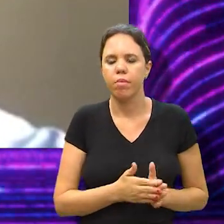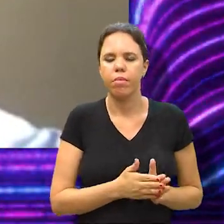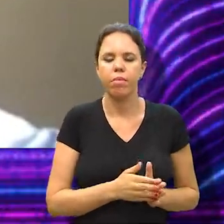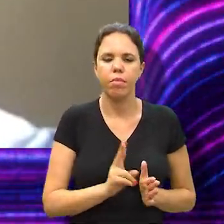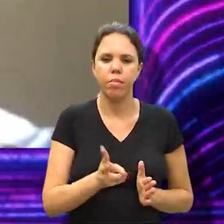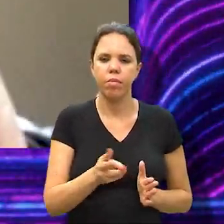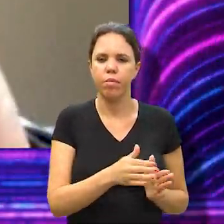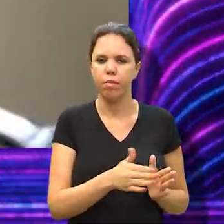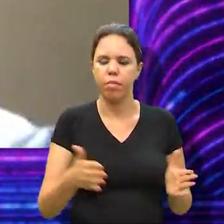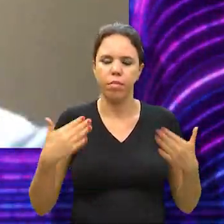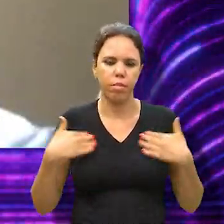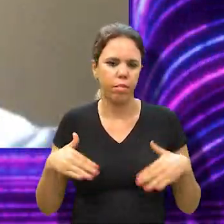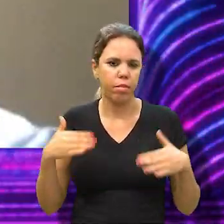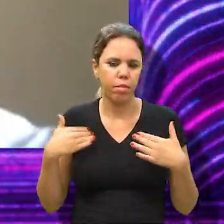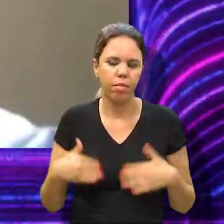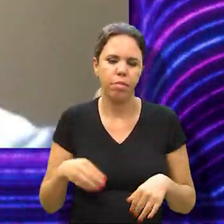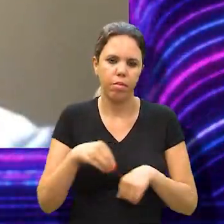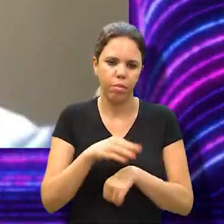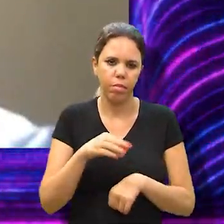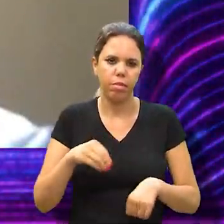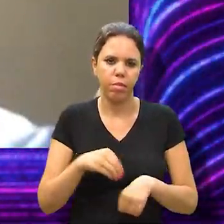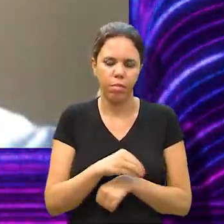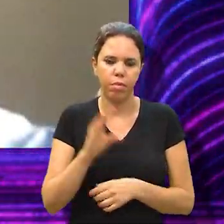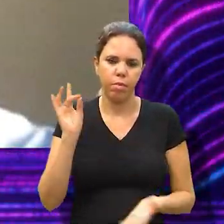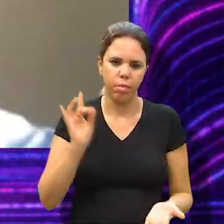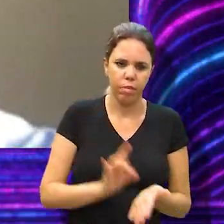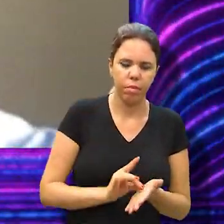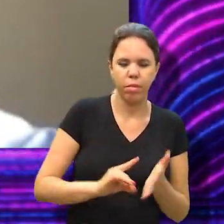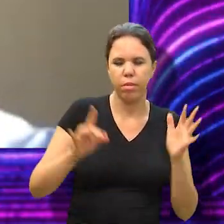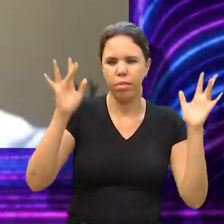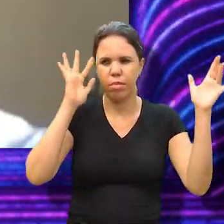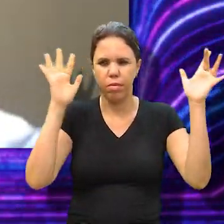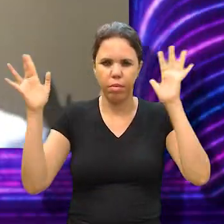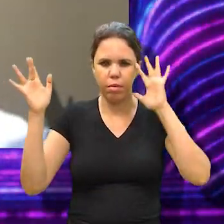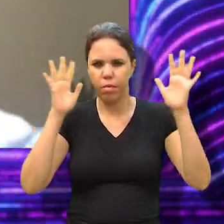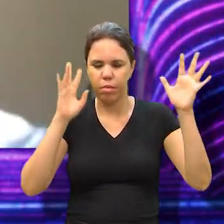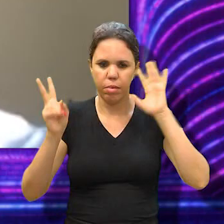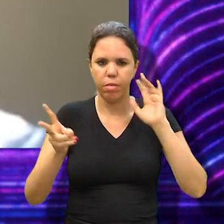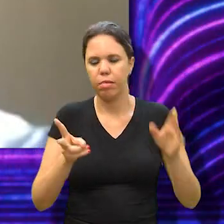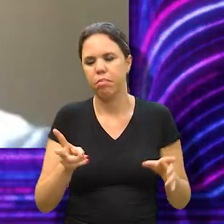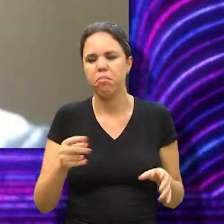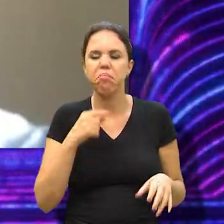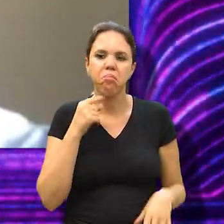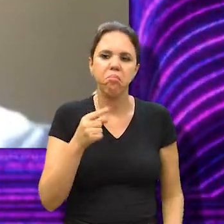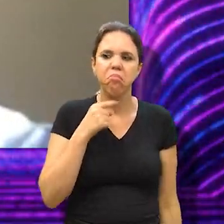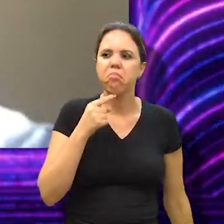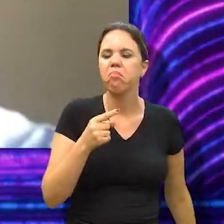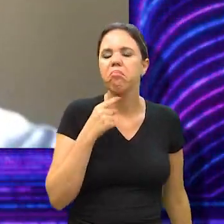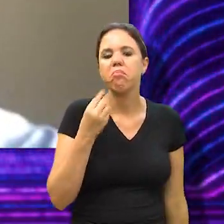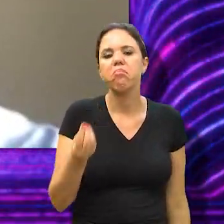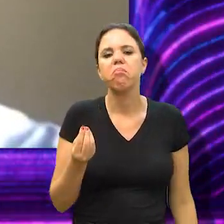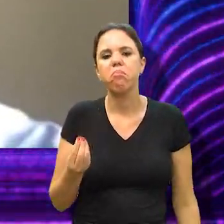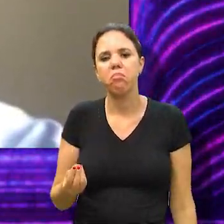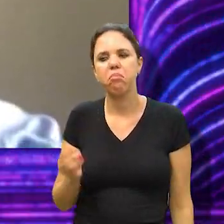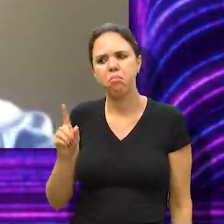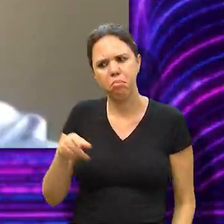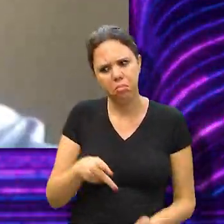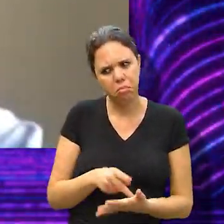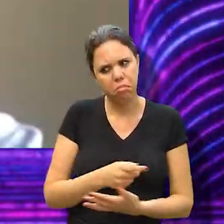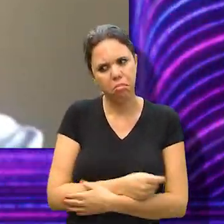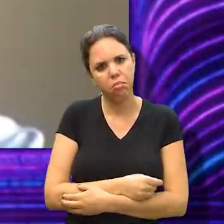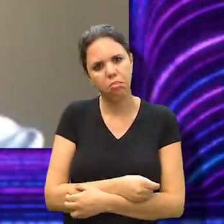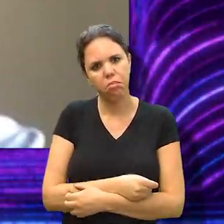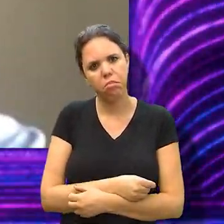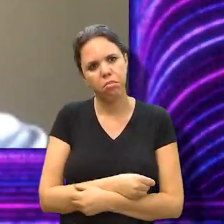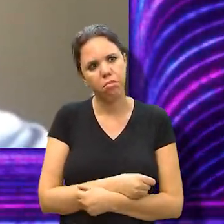linha tênue que ele traz entre o real e o imaginário, que você sempre fica se perguntando, gente, mas aquilo